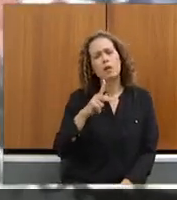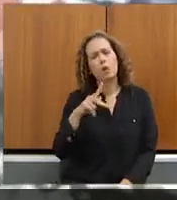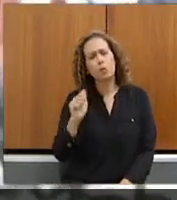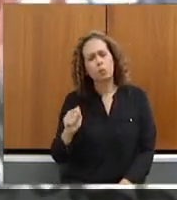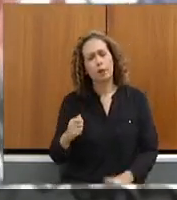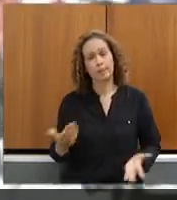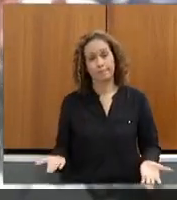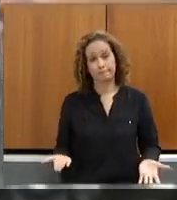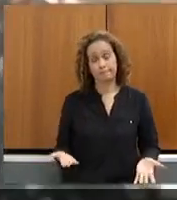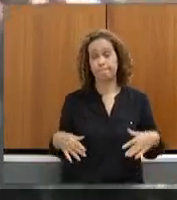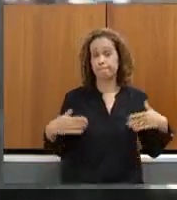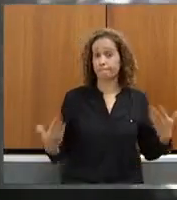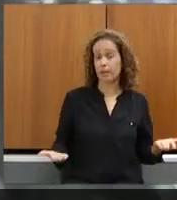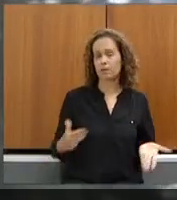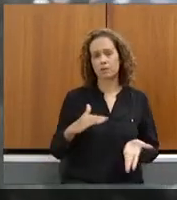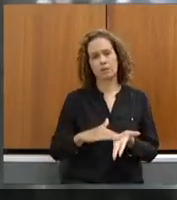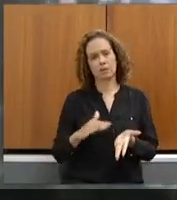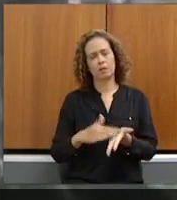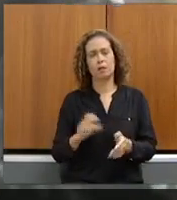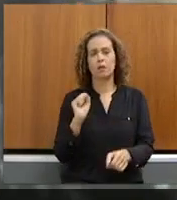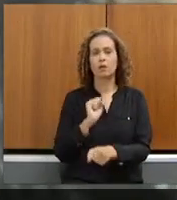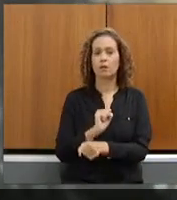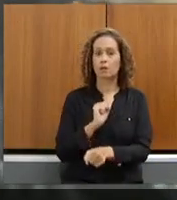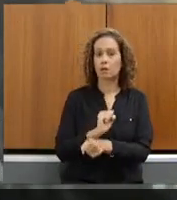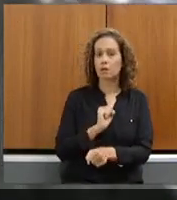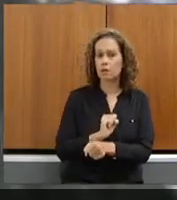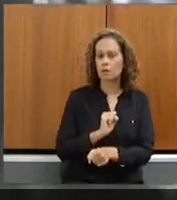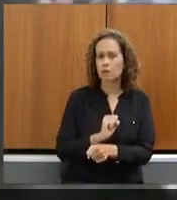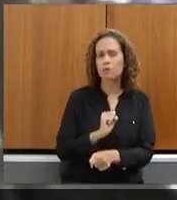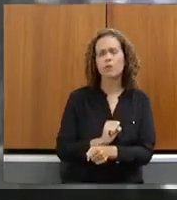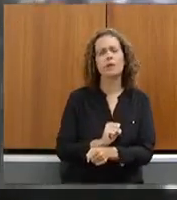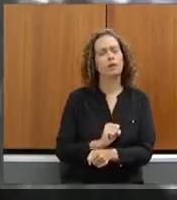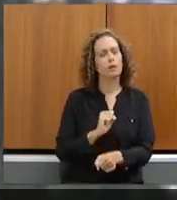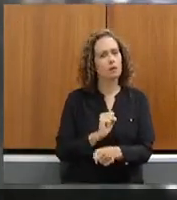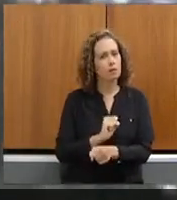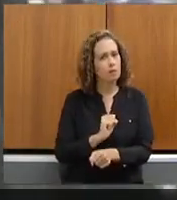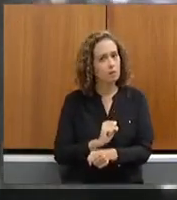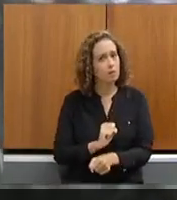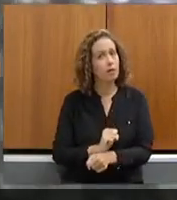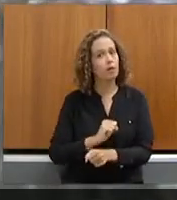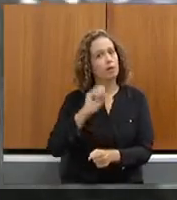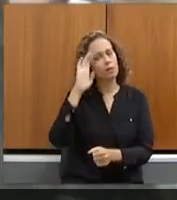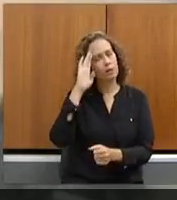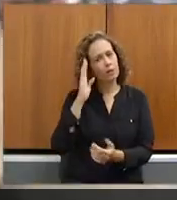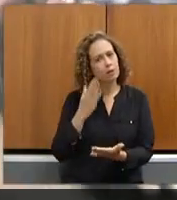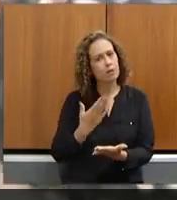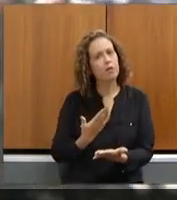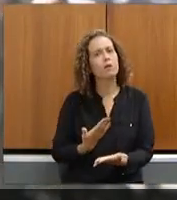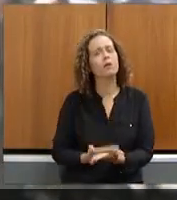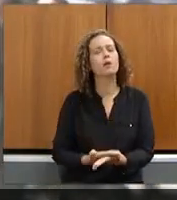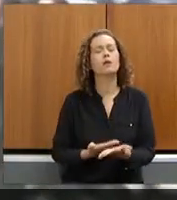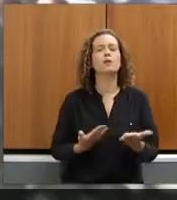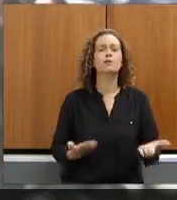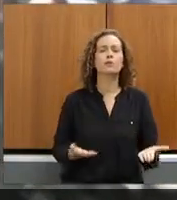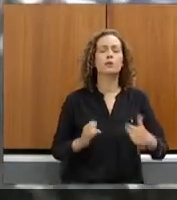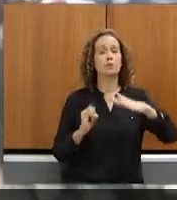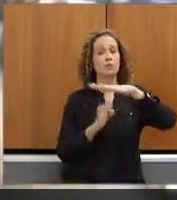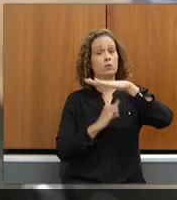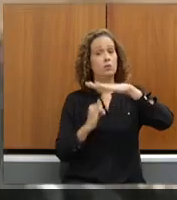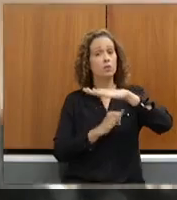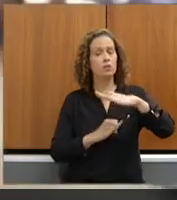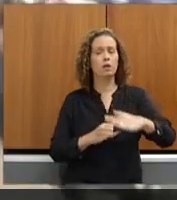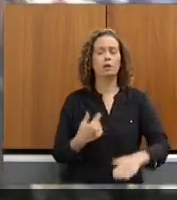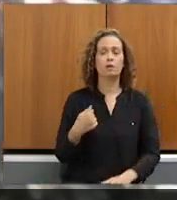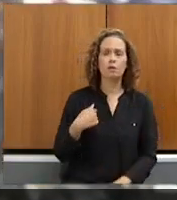secretário eu espero espero ainda né eu acredito ainda na institucionalidade onde eu estou